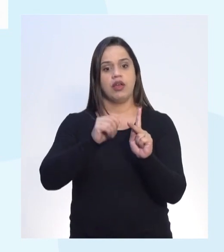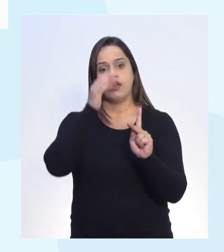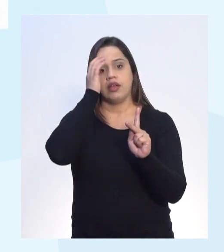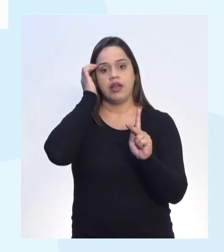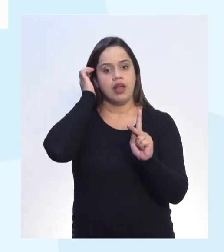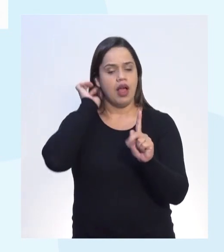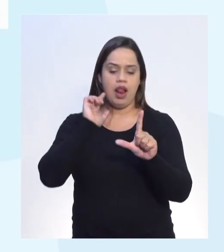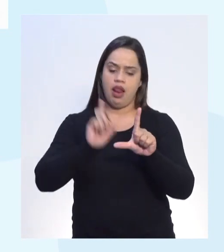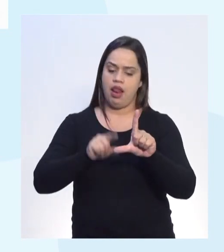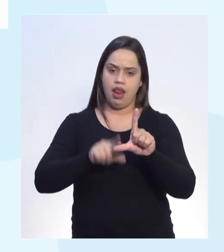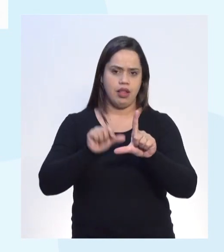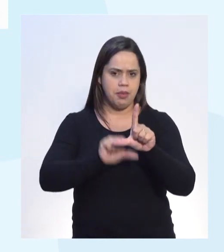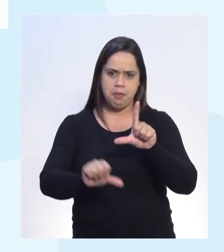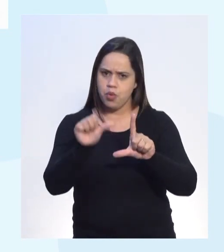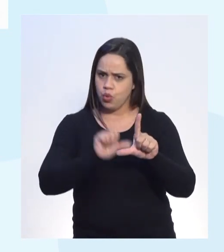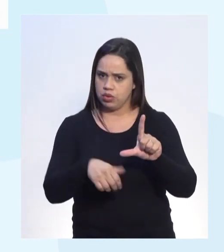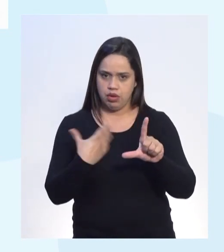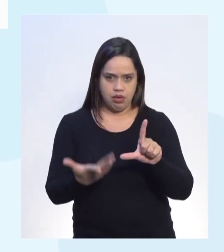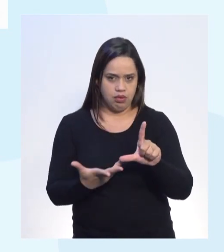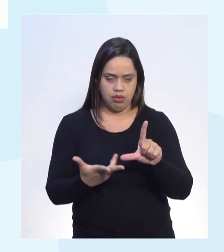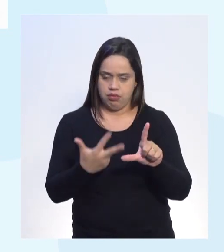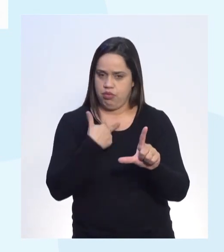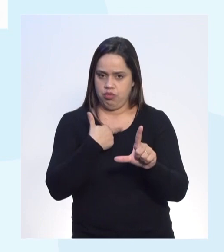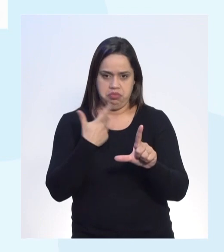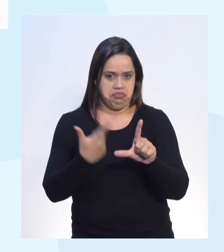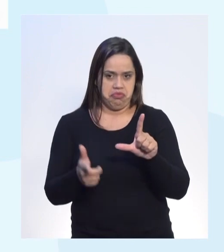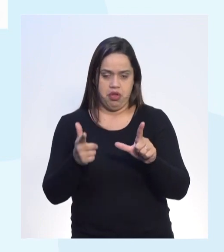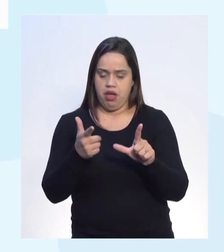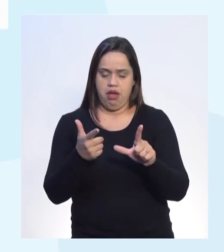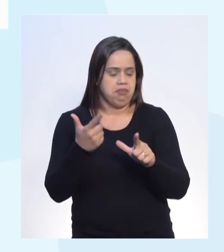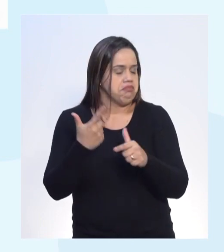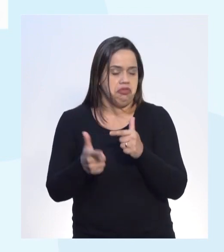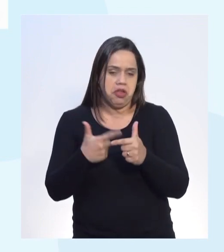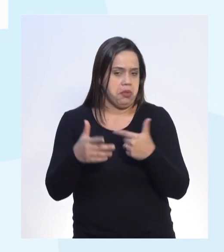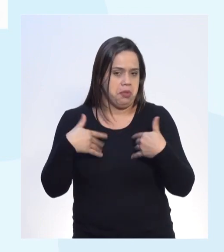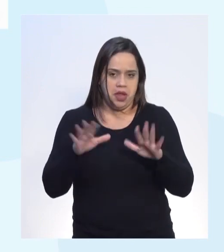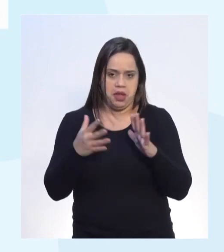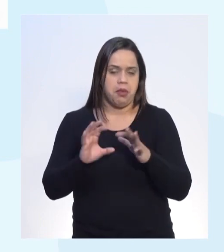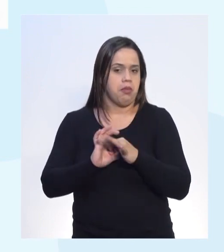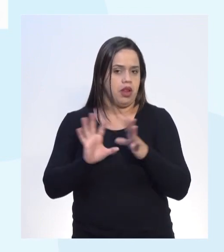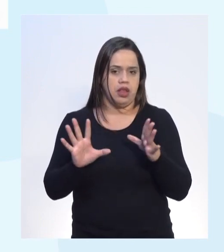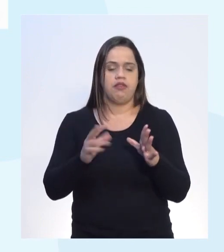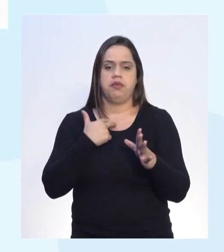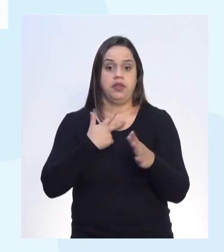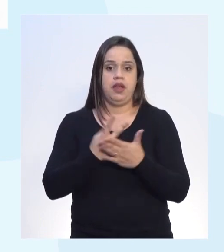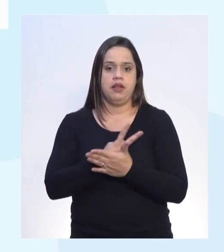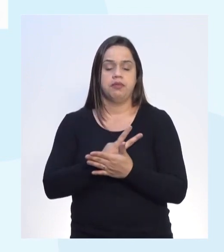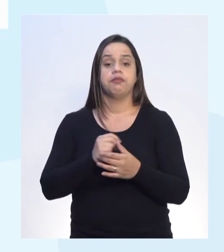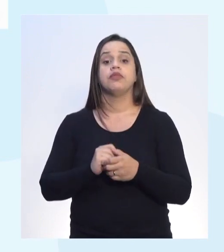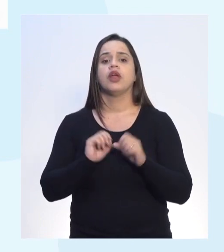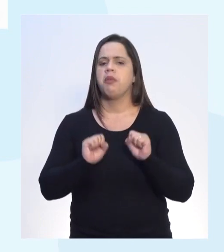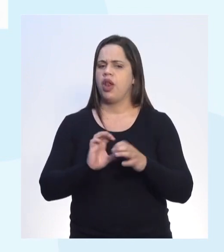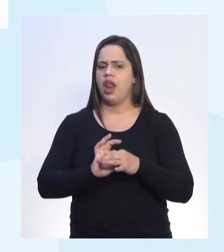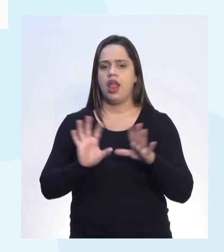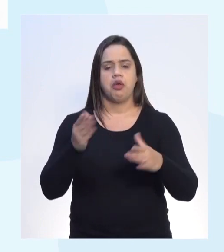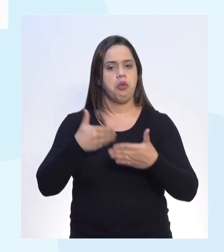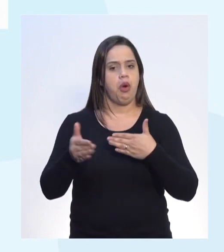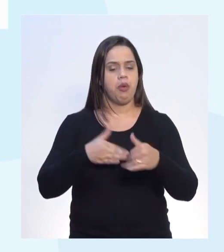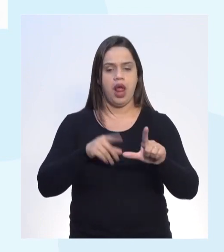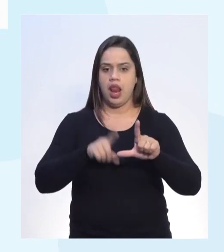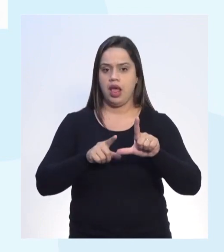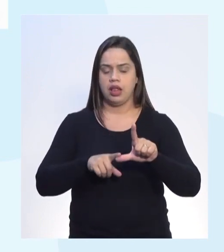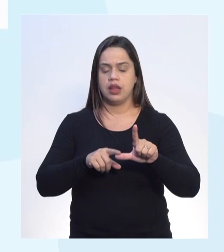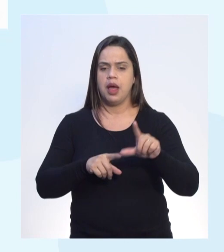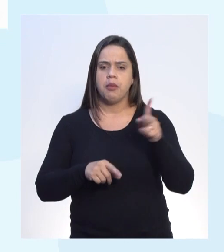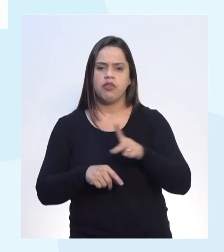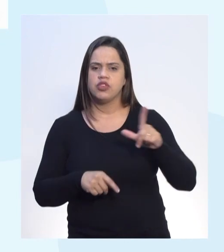variável, não tem muito problema, posso chamar qualquer letra aí do alfabeto, tá? Normalmente. O professor tem mania de x e y, mas